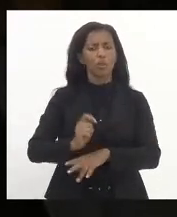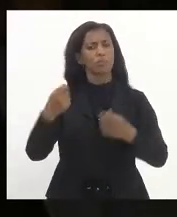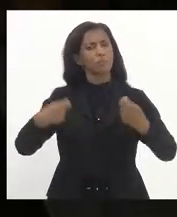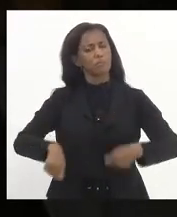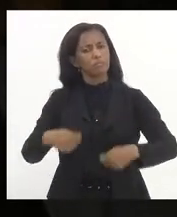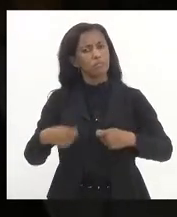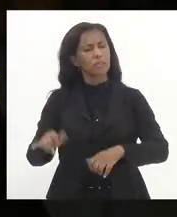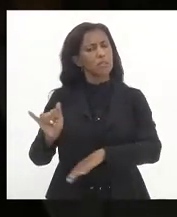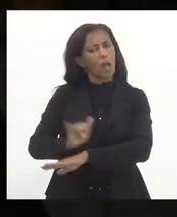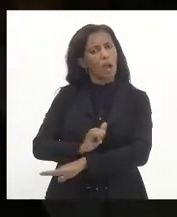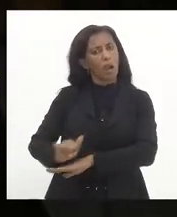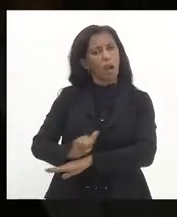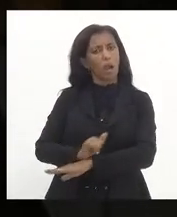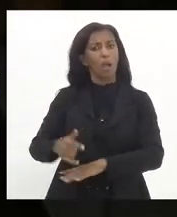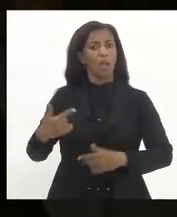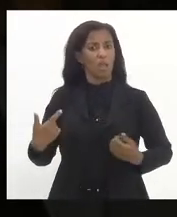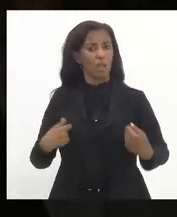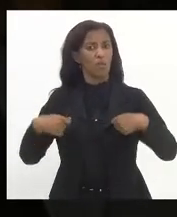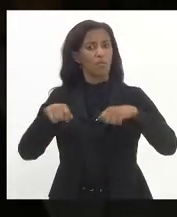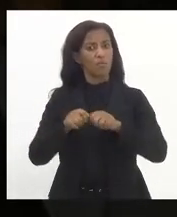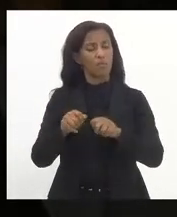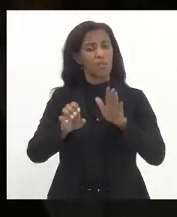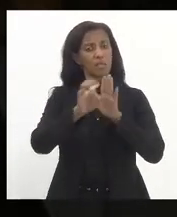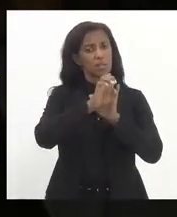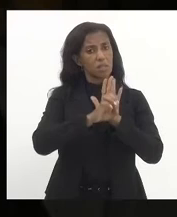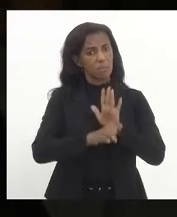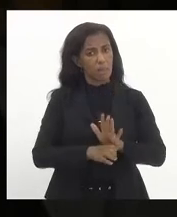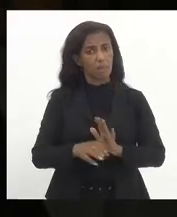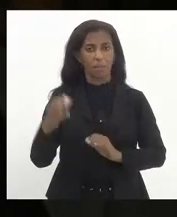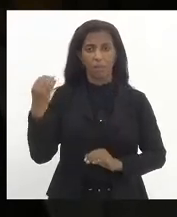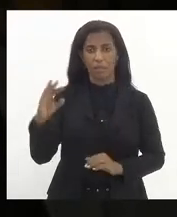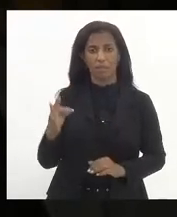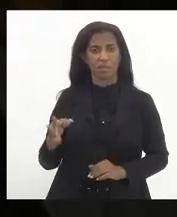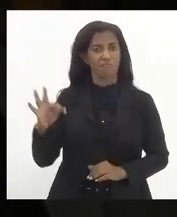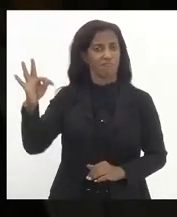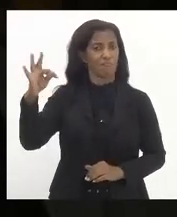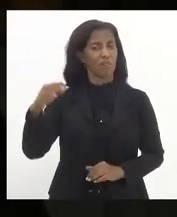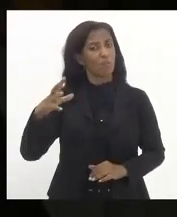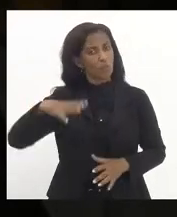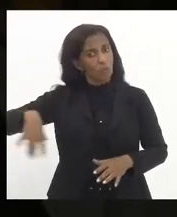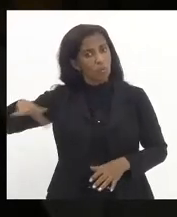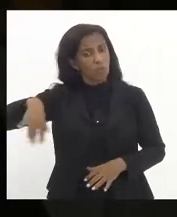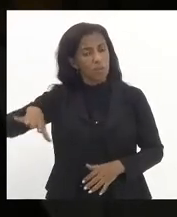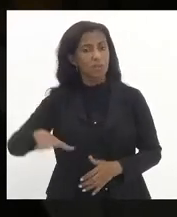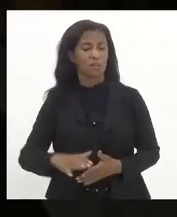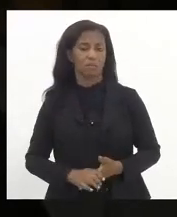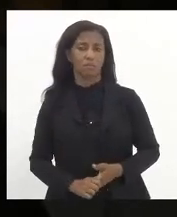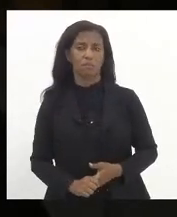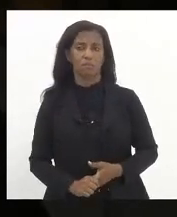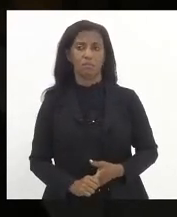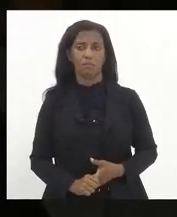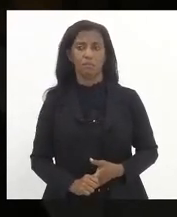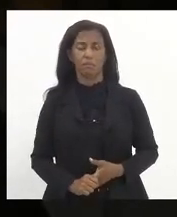considera estratégicas. Eu, inclusive, fiz emenda para que a ciência e tecnologia fosse uma dessas áreas, né,